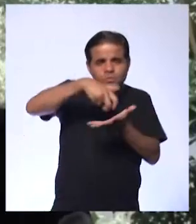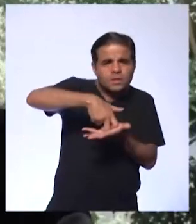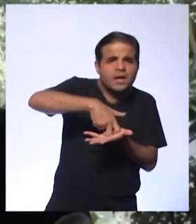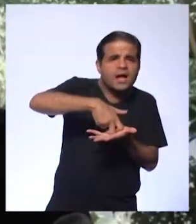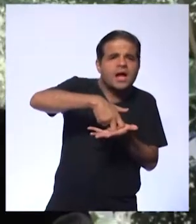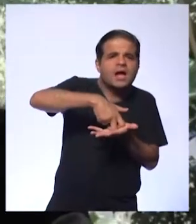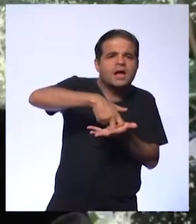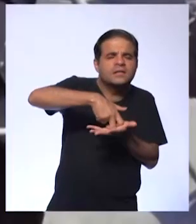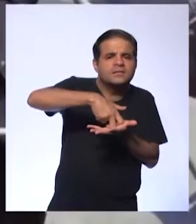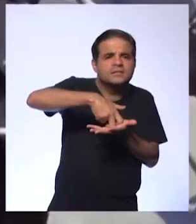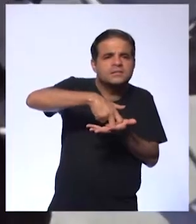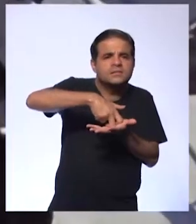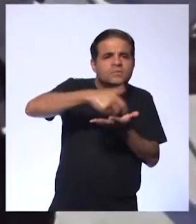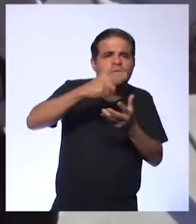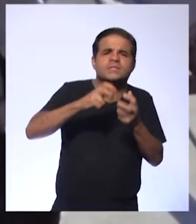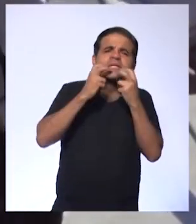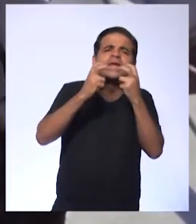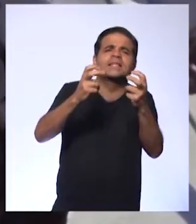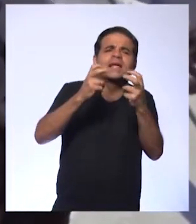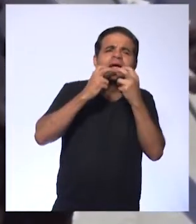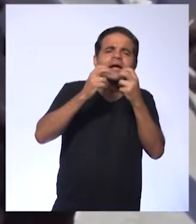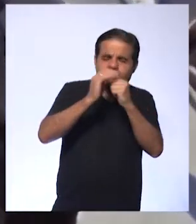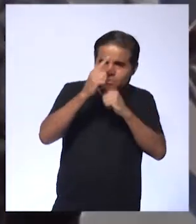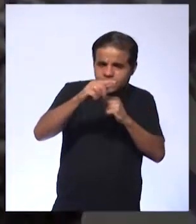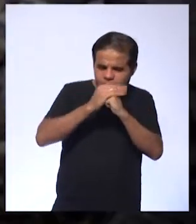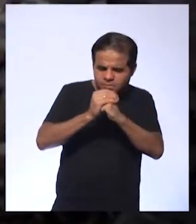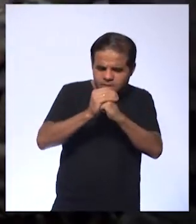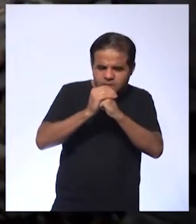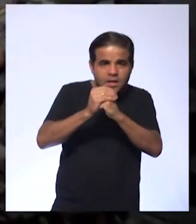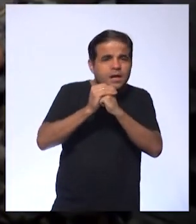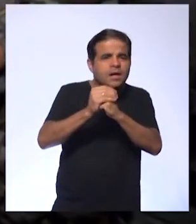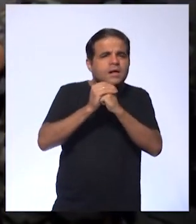ajoelhadas, outras gritando, outras orando.